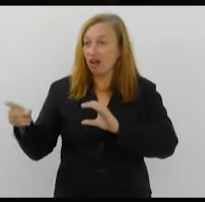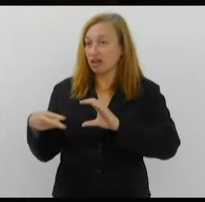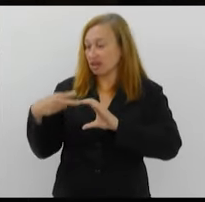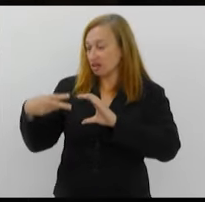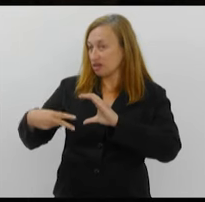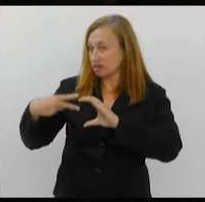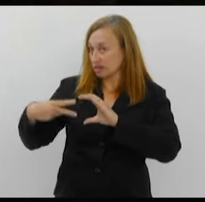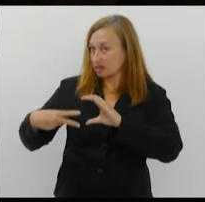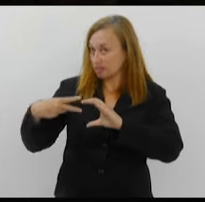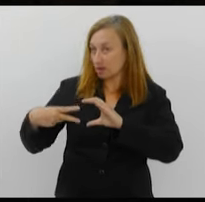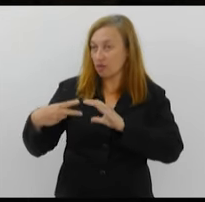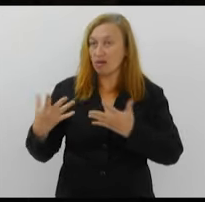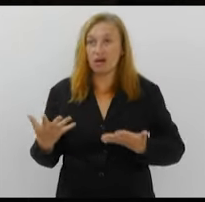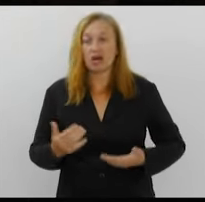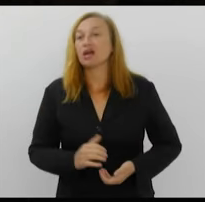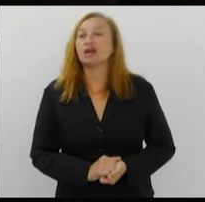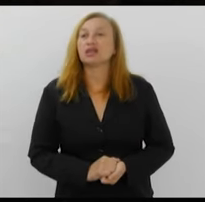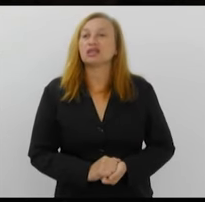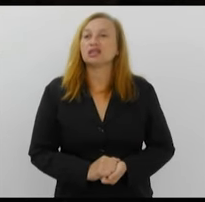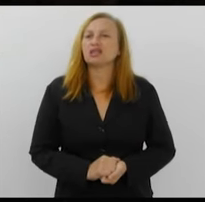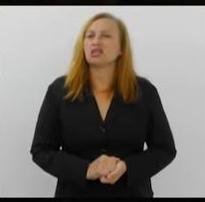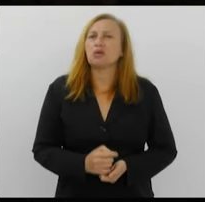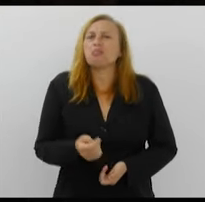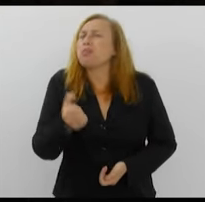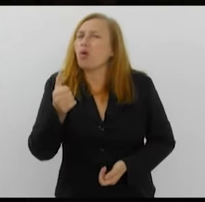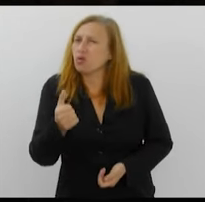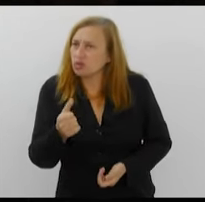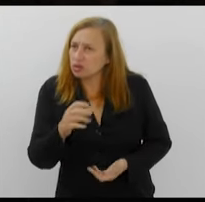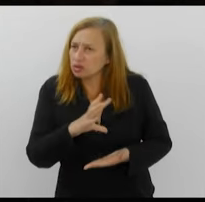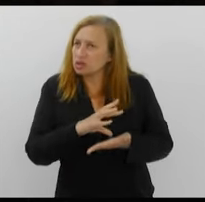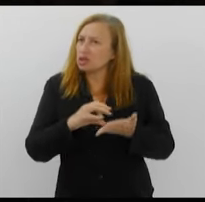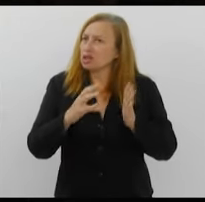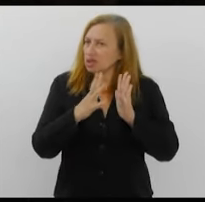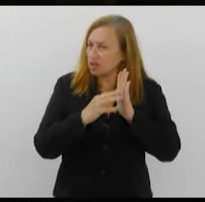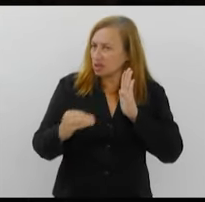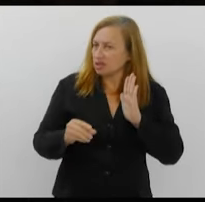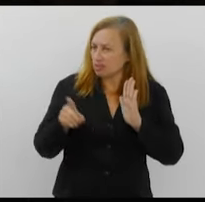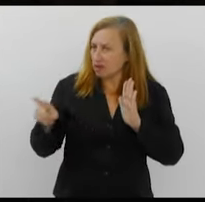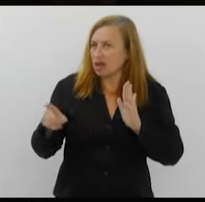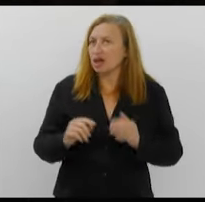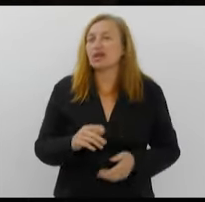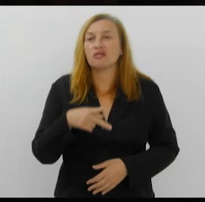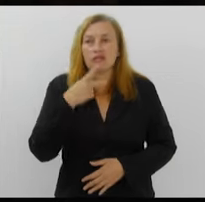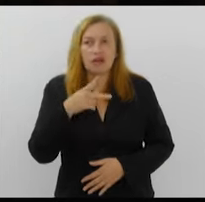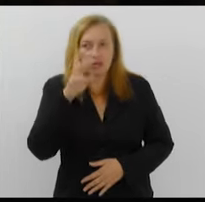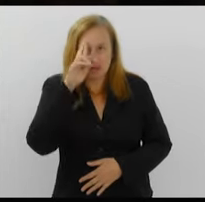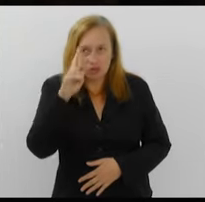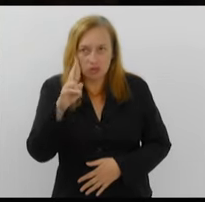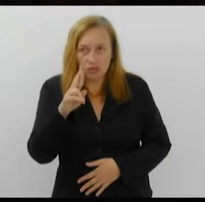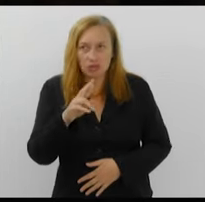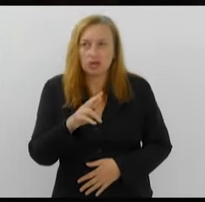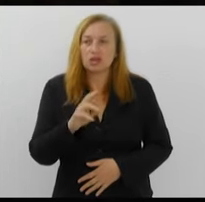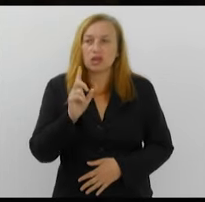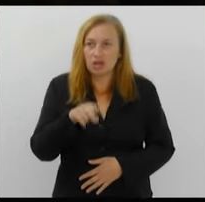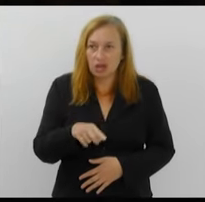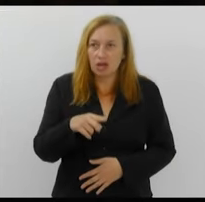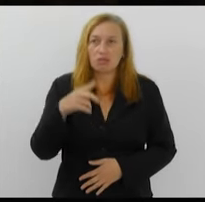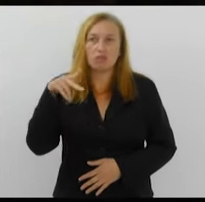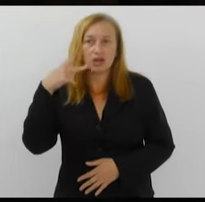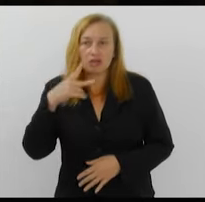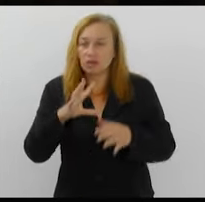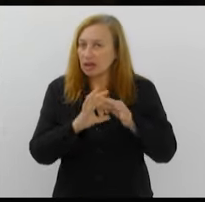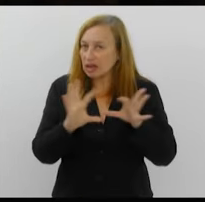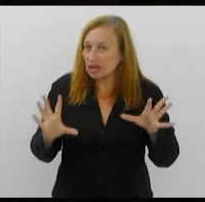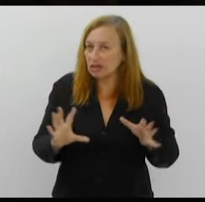Municipal, que há a exemplo de muito poucos, e aí falo precisamente a Vossa Excelência, que é um parlamentar